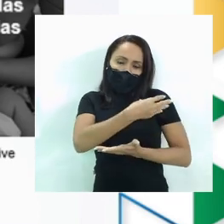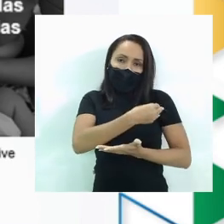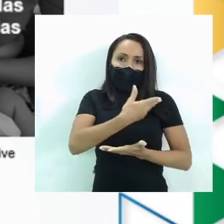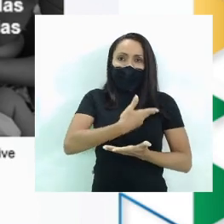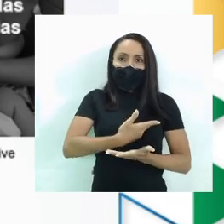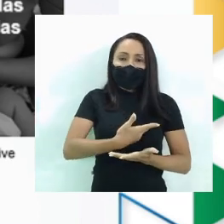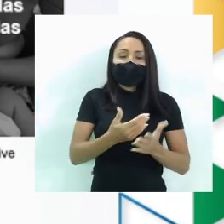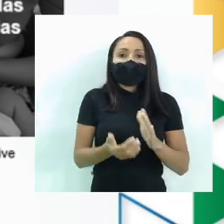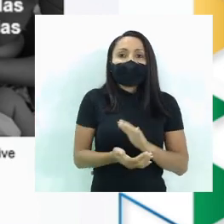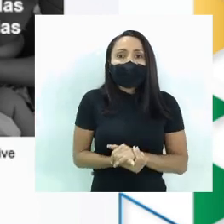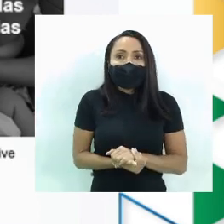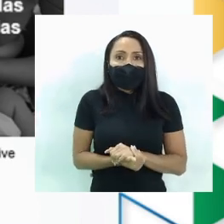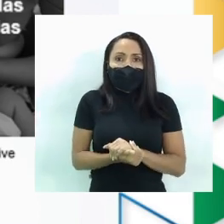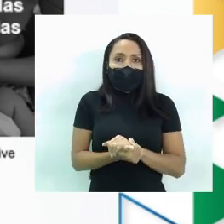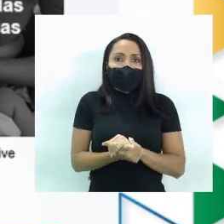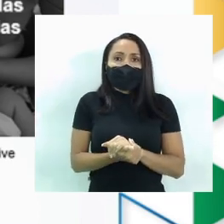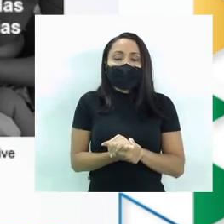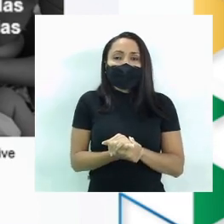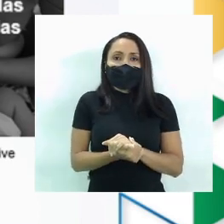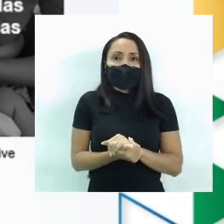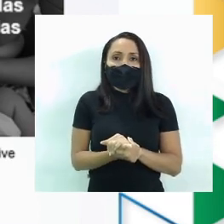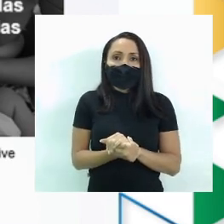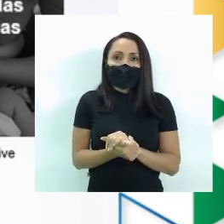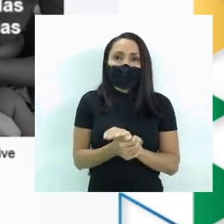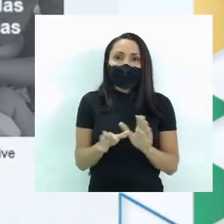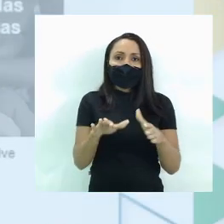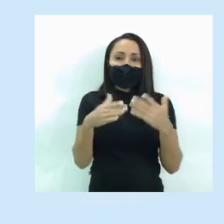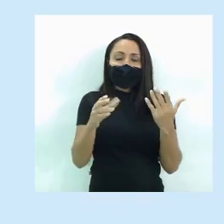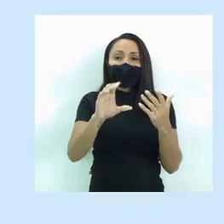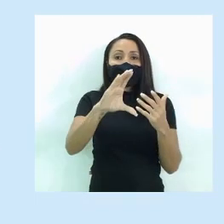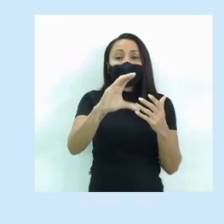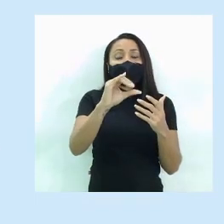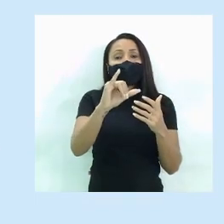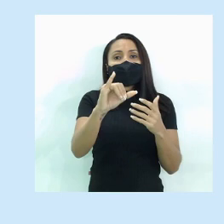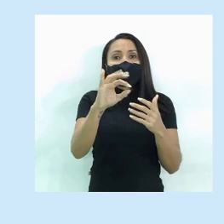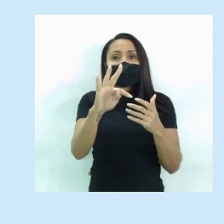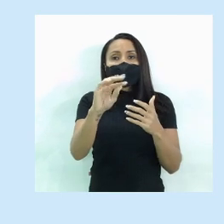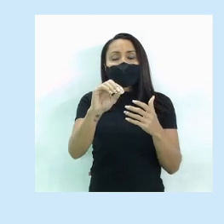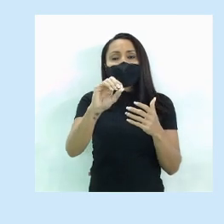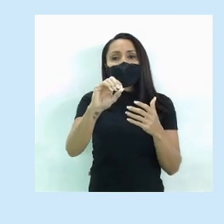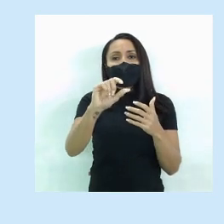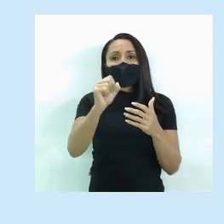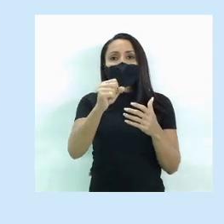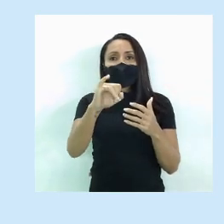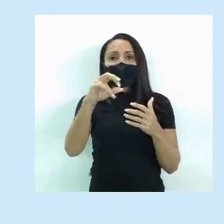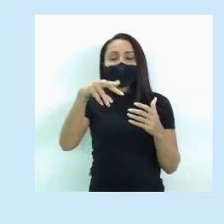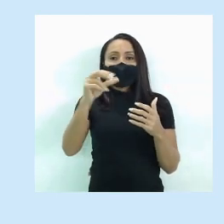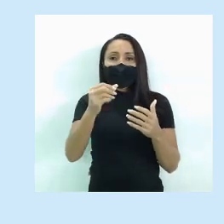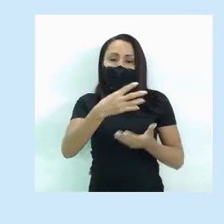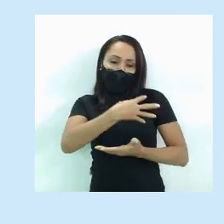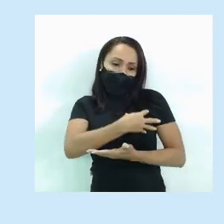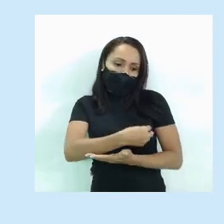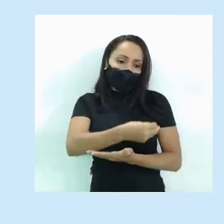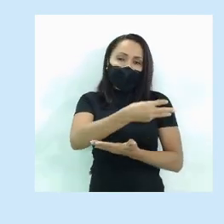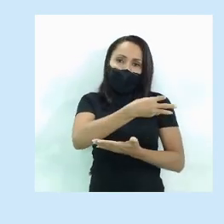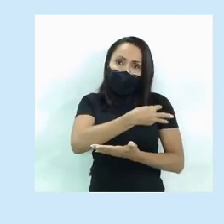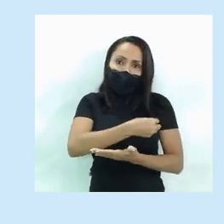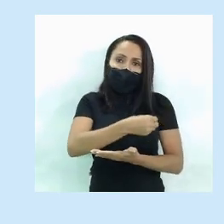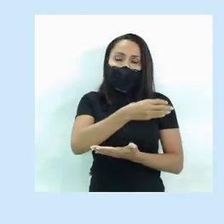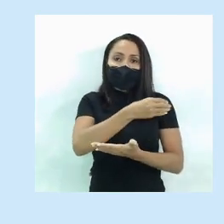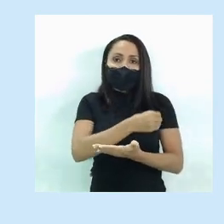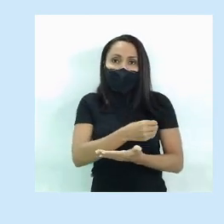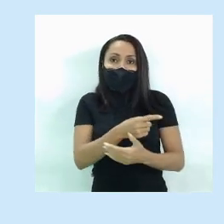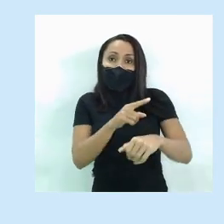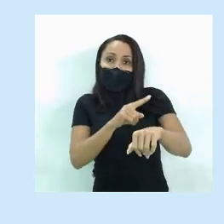ocitocina é a sucção da mama pelo bebê. Então, a ocitocina, ela é provocada pela sucção na hora